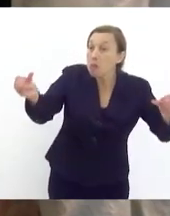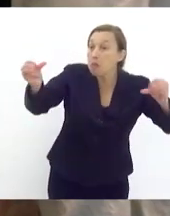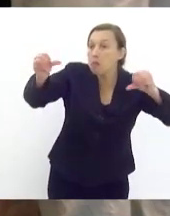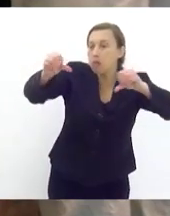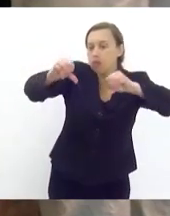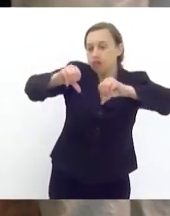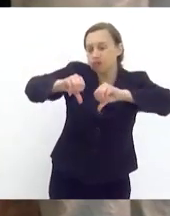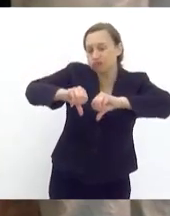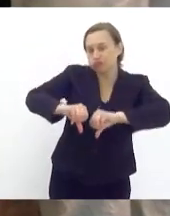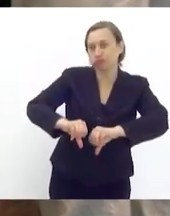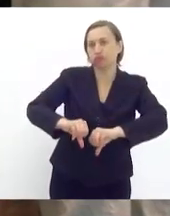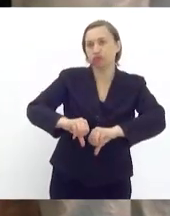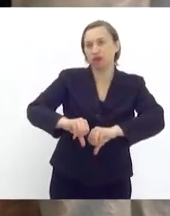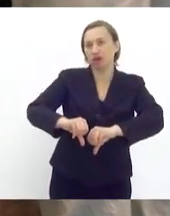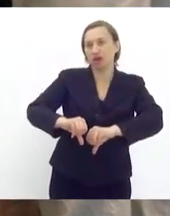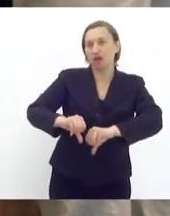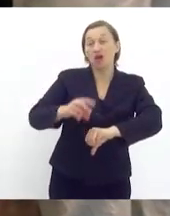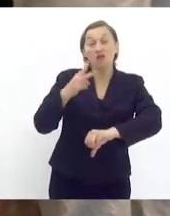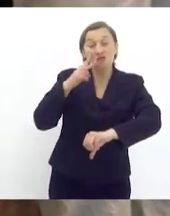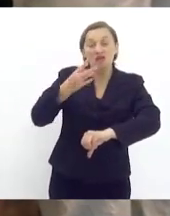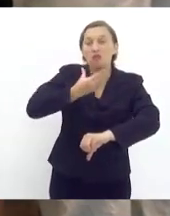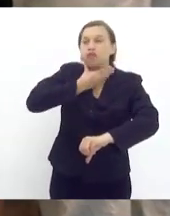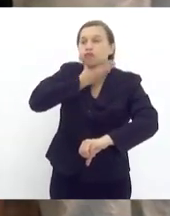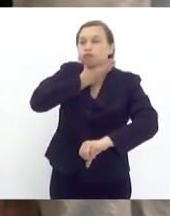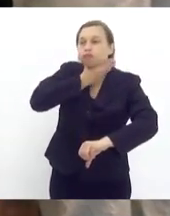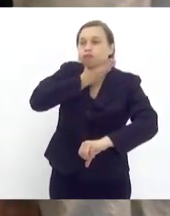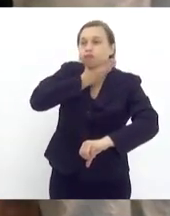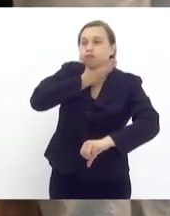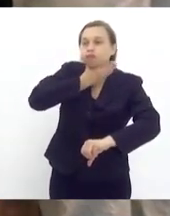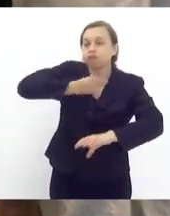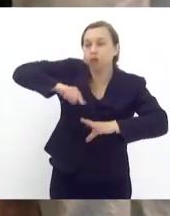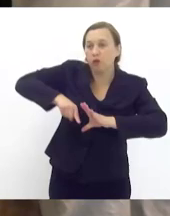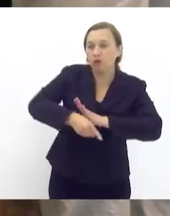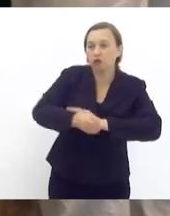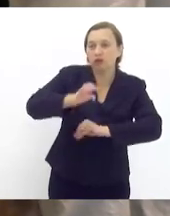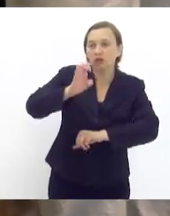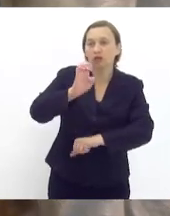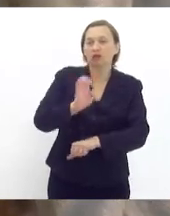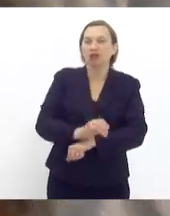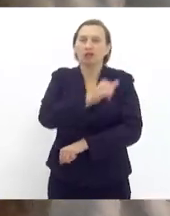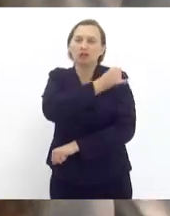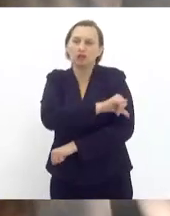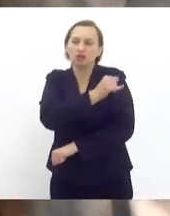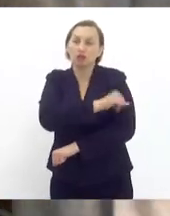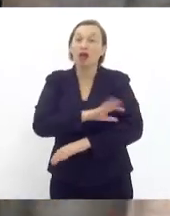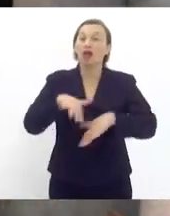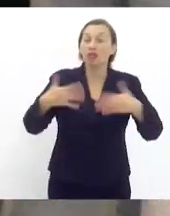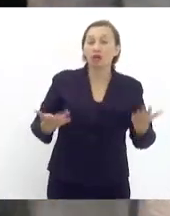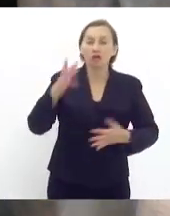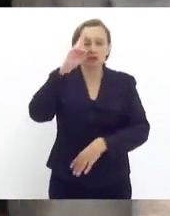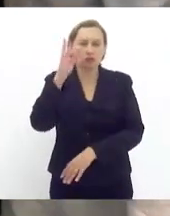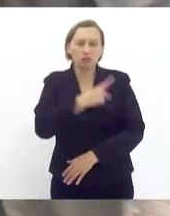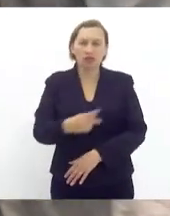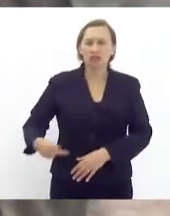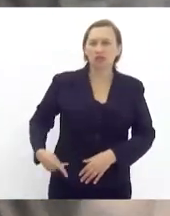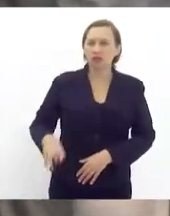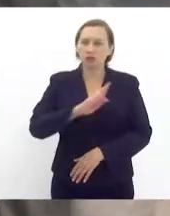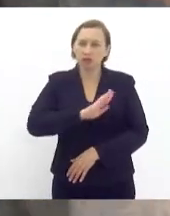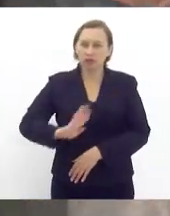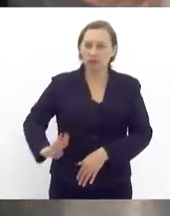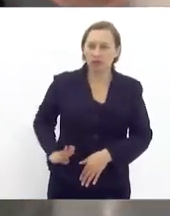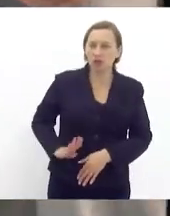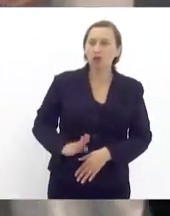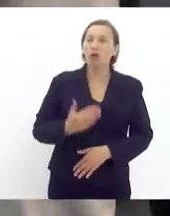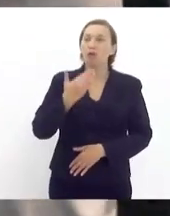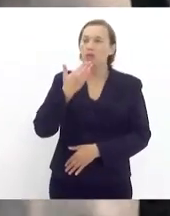venhamos a vivenciar a maior crise da história do estado do Fluminense Então o senhor Presidente Rodrigo Bacelar com